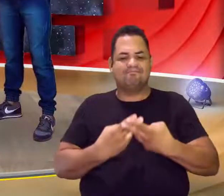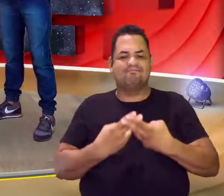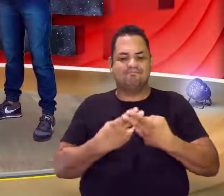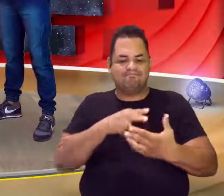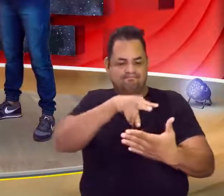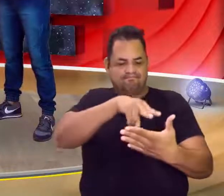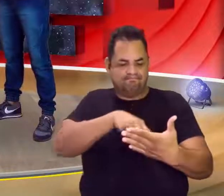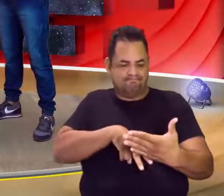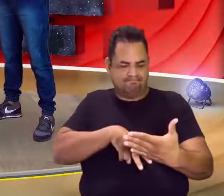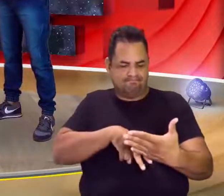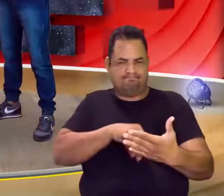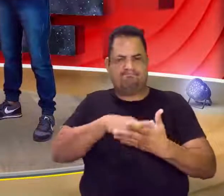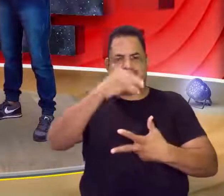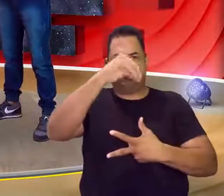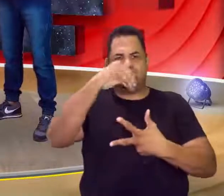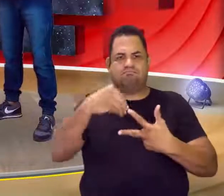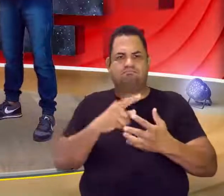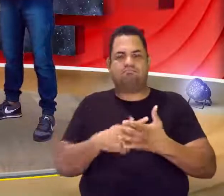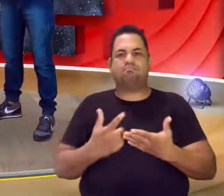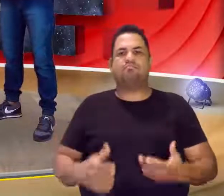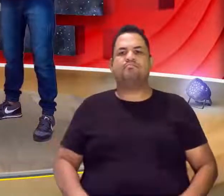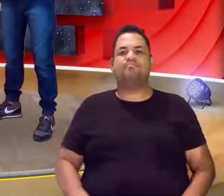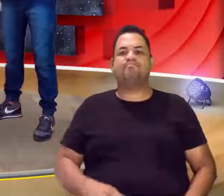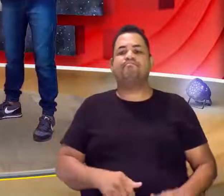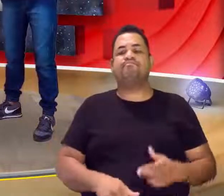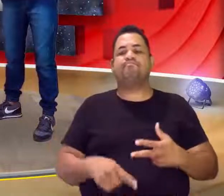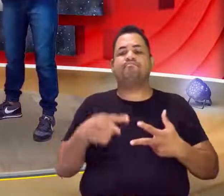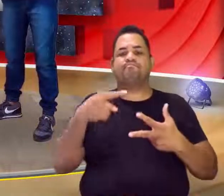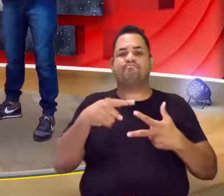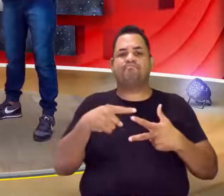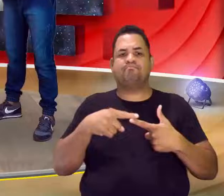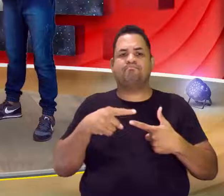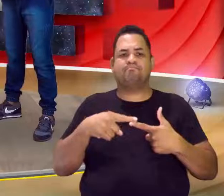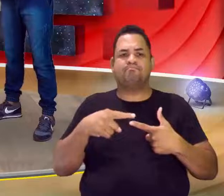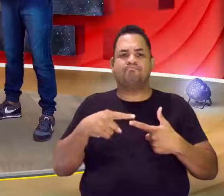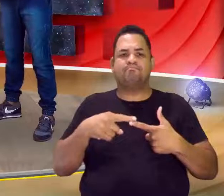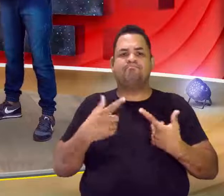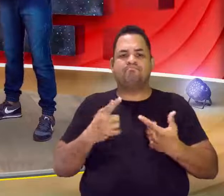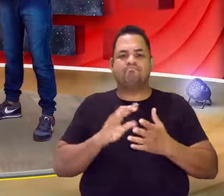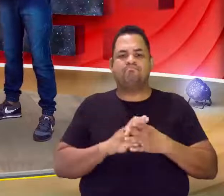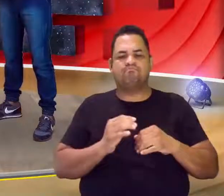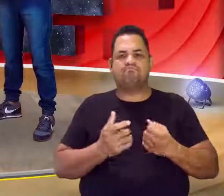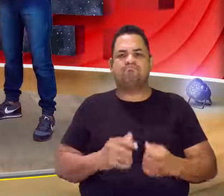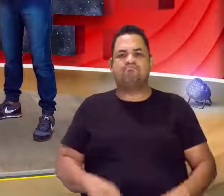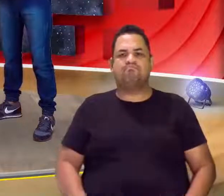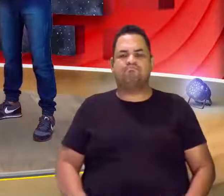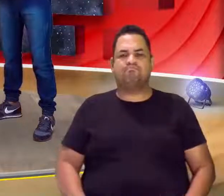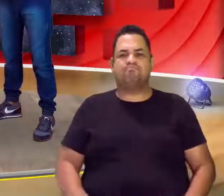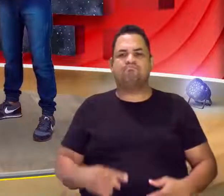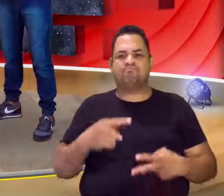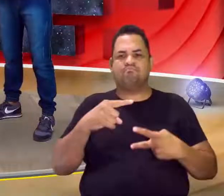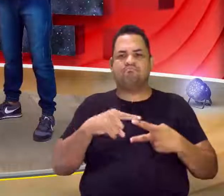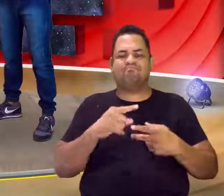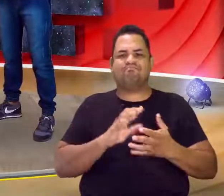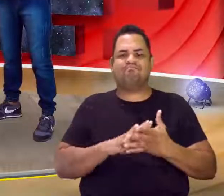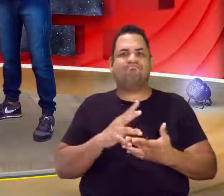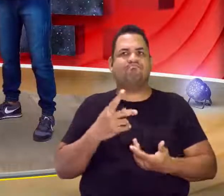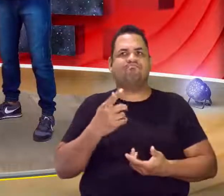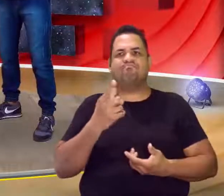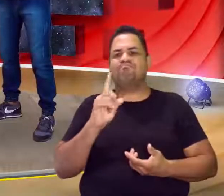porque são questões muito extensas. É verdade. Segundo... É a resistência de prova, né, que a gente fala, né? No segundo, ele não